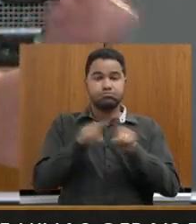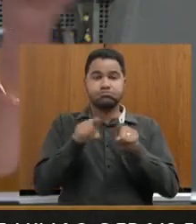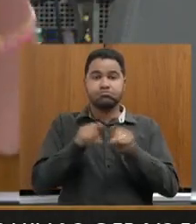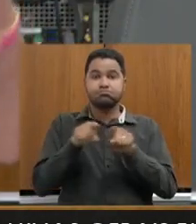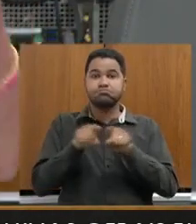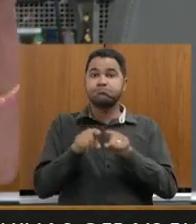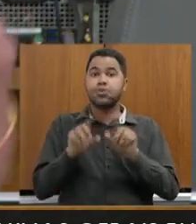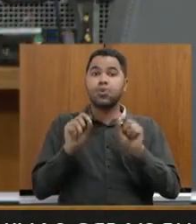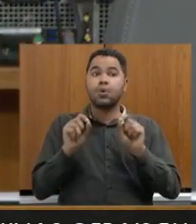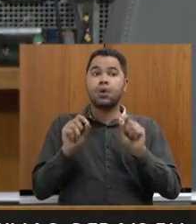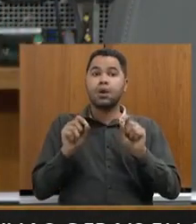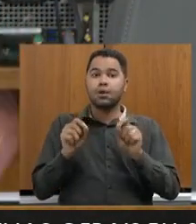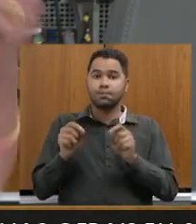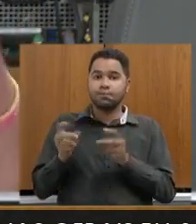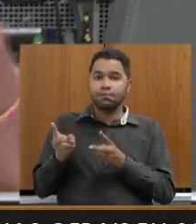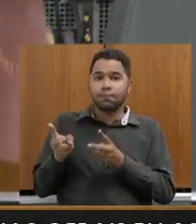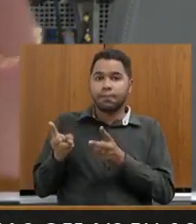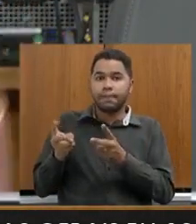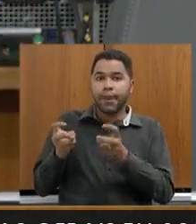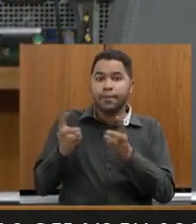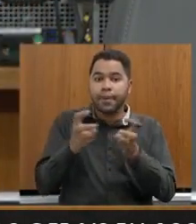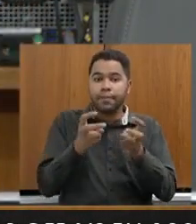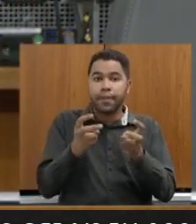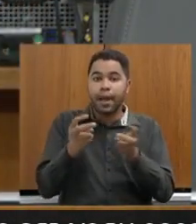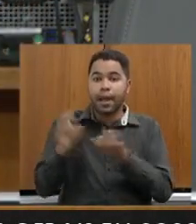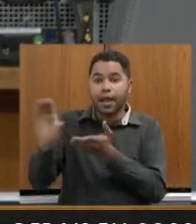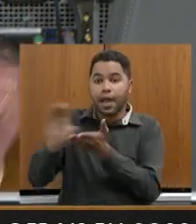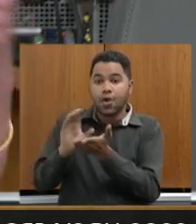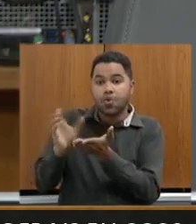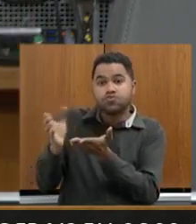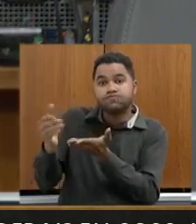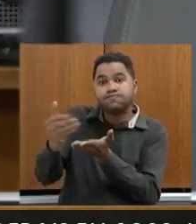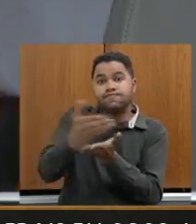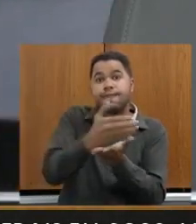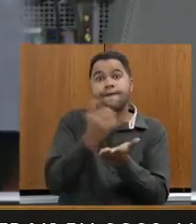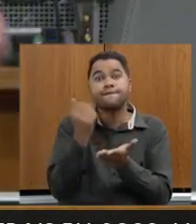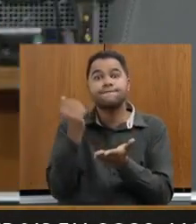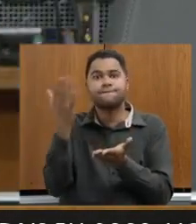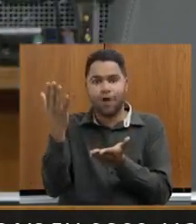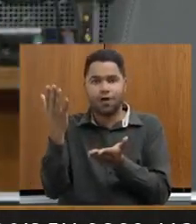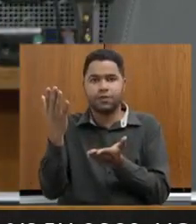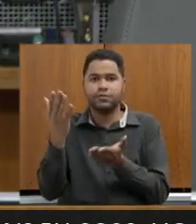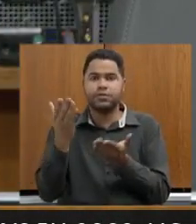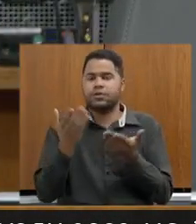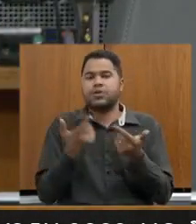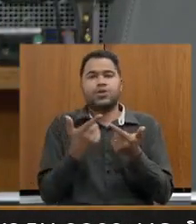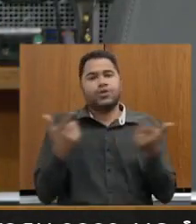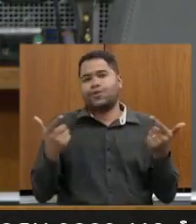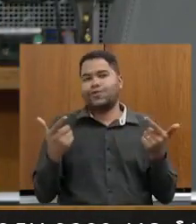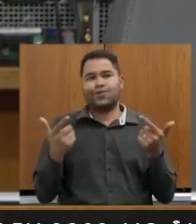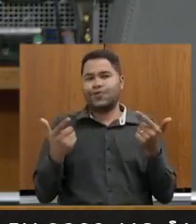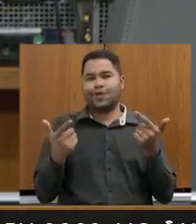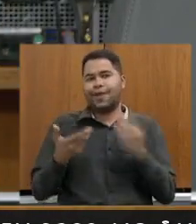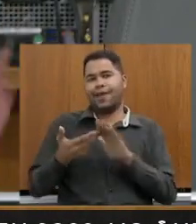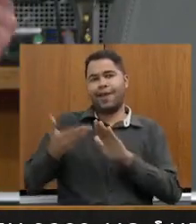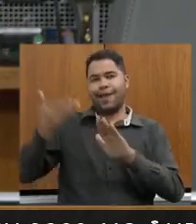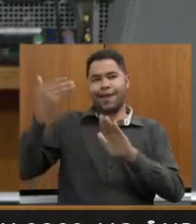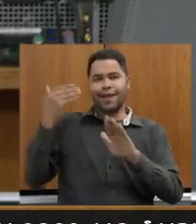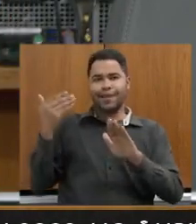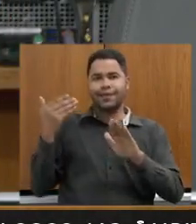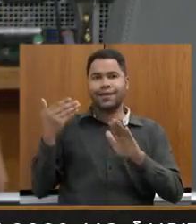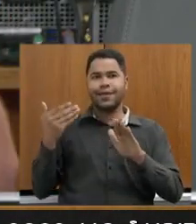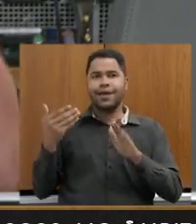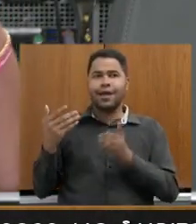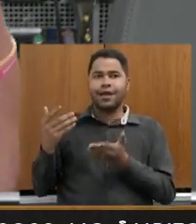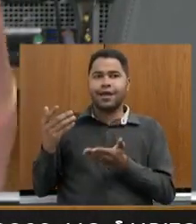servidores da ponta para captação de recursos externos para a instituição nós não tínhamos essa cultura de